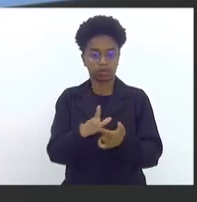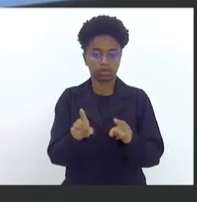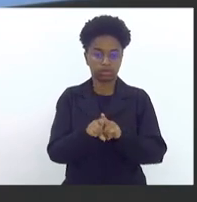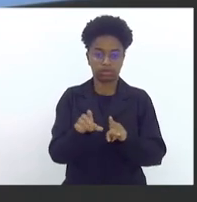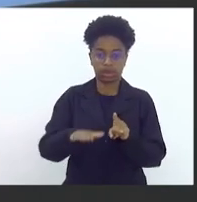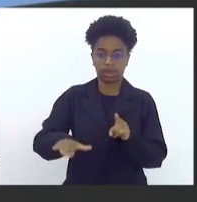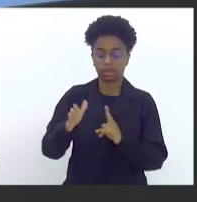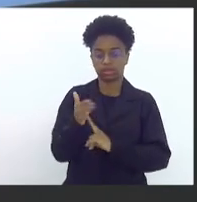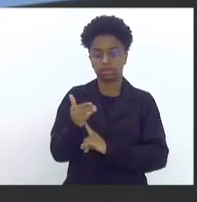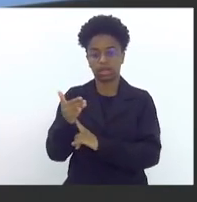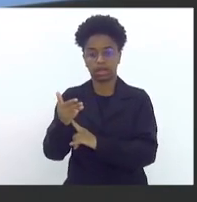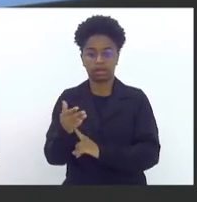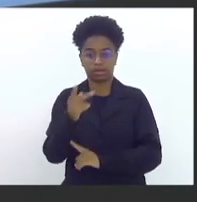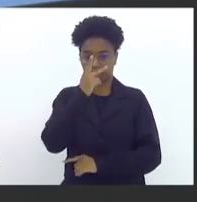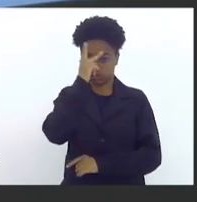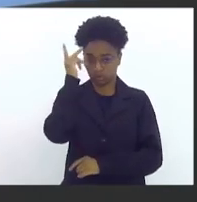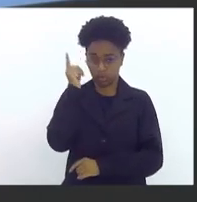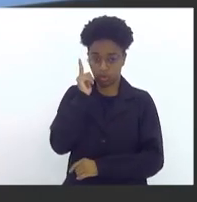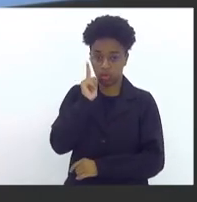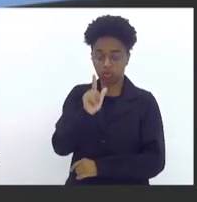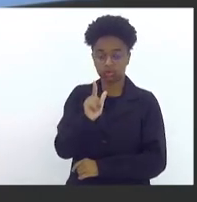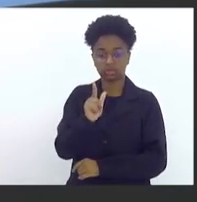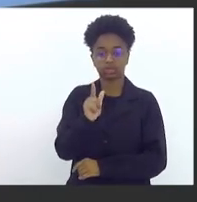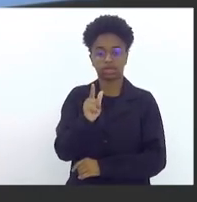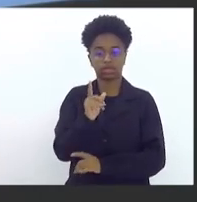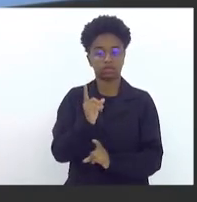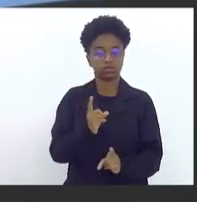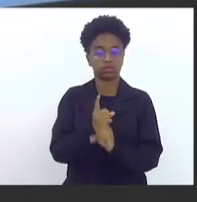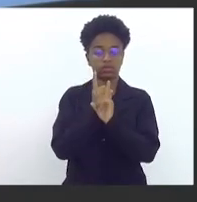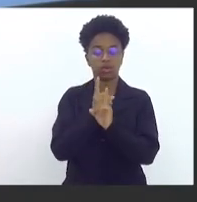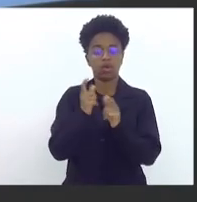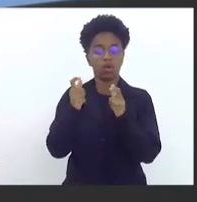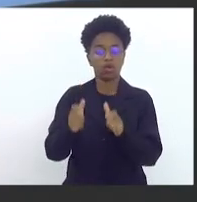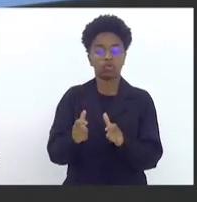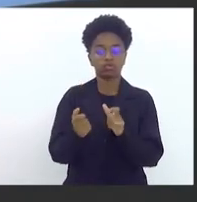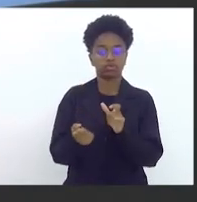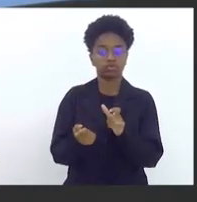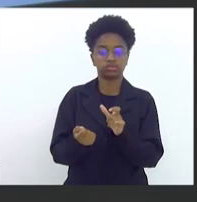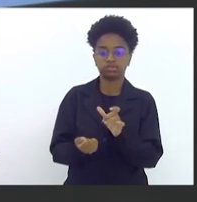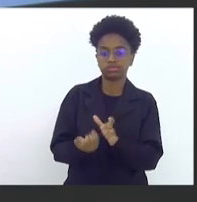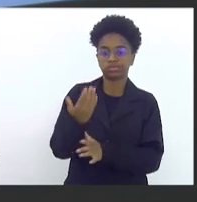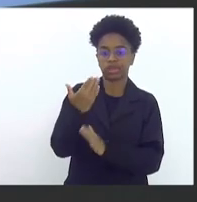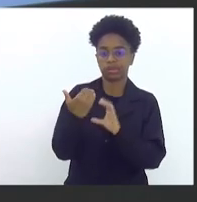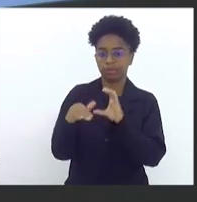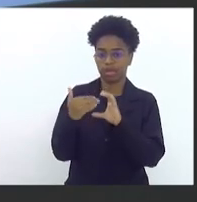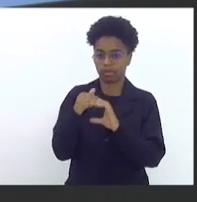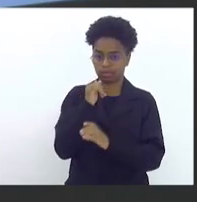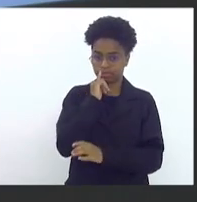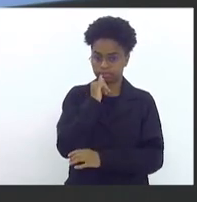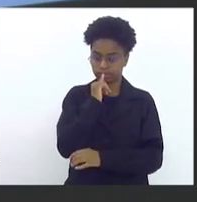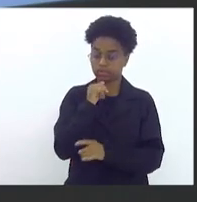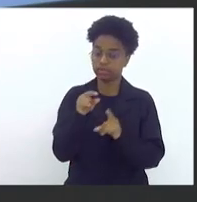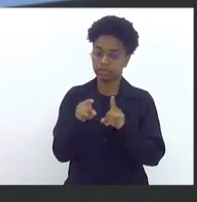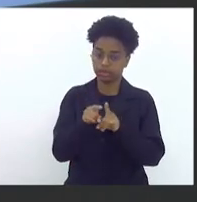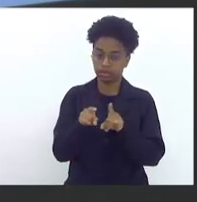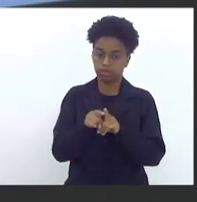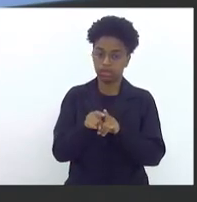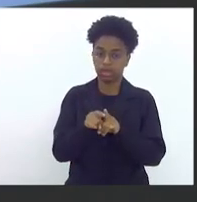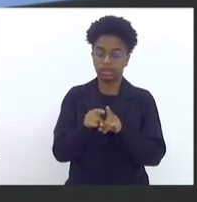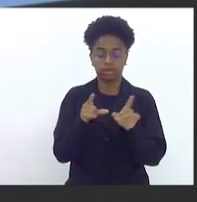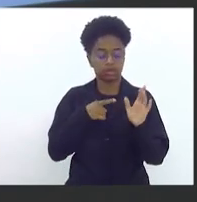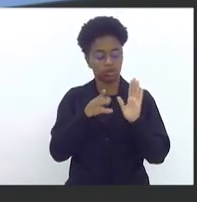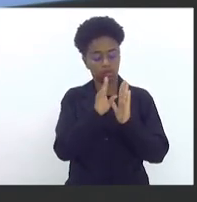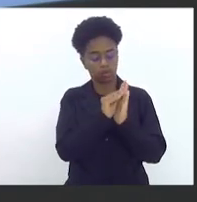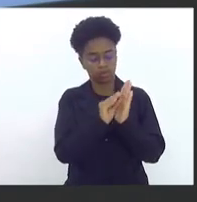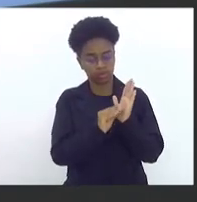um perito ele consegue fazer o rastreio da origem de um e-mail por exemplo e integridade tem a ver com conteúdo né